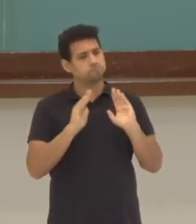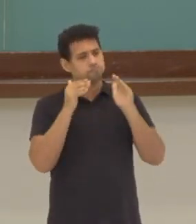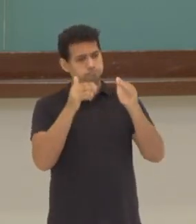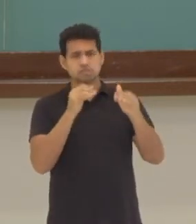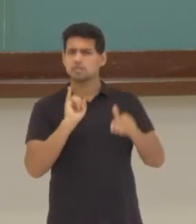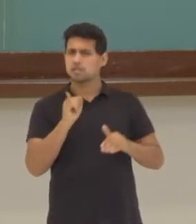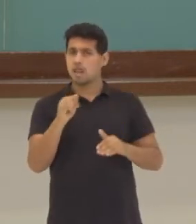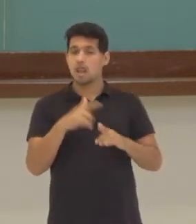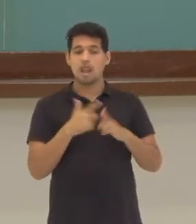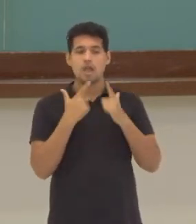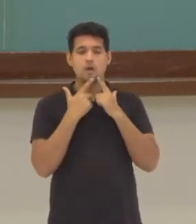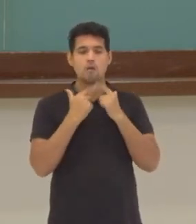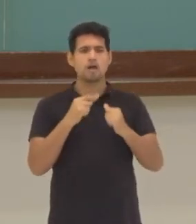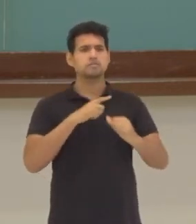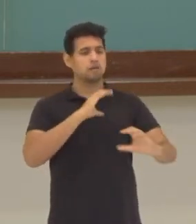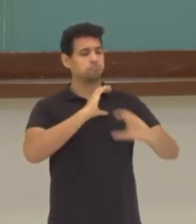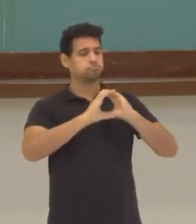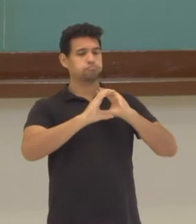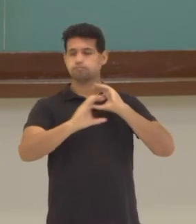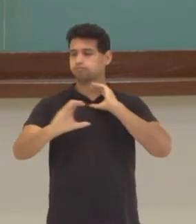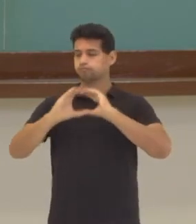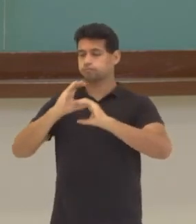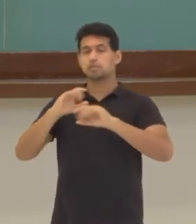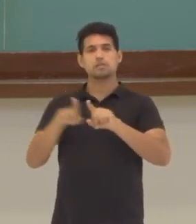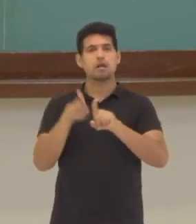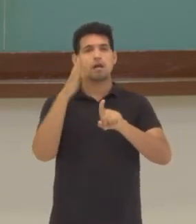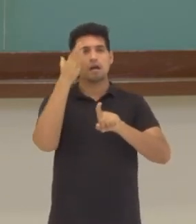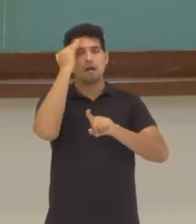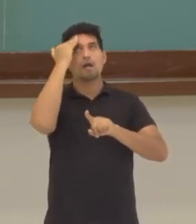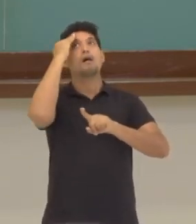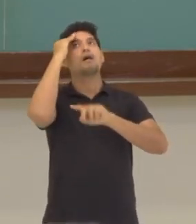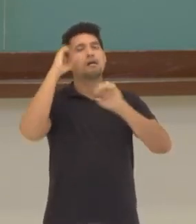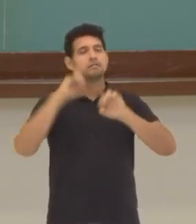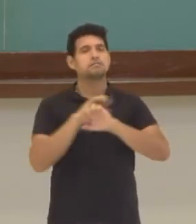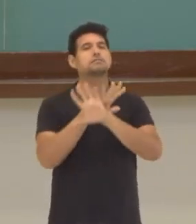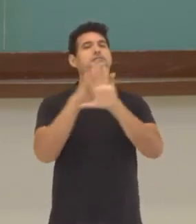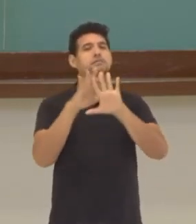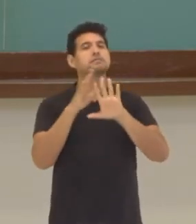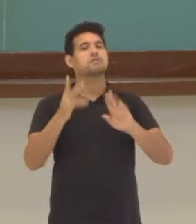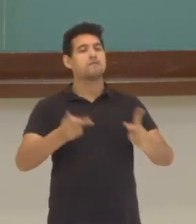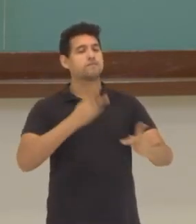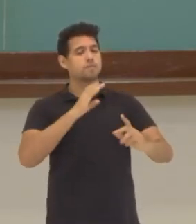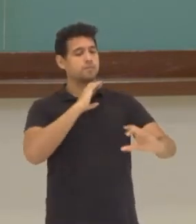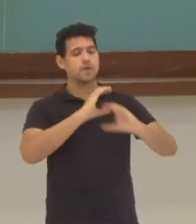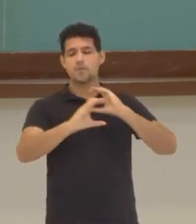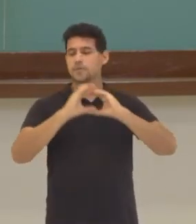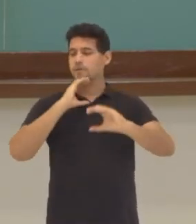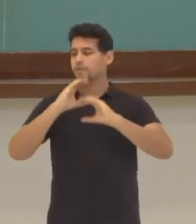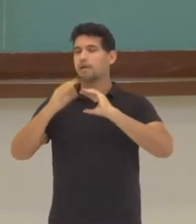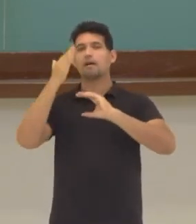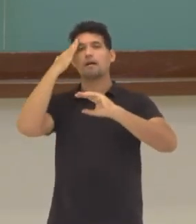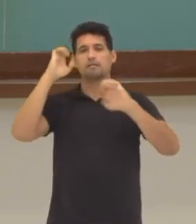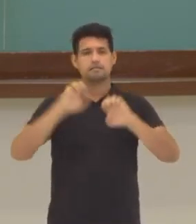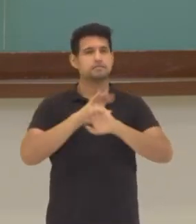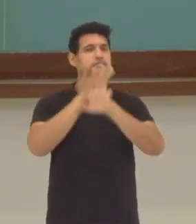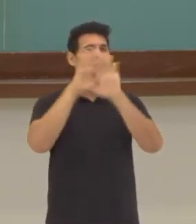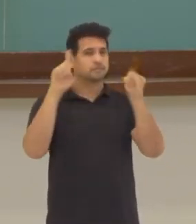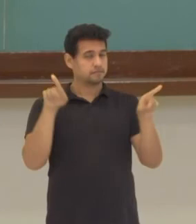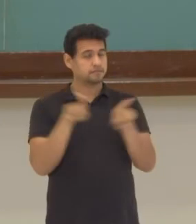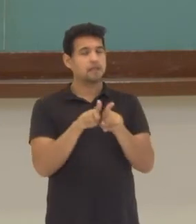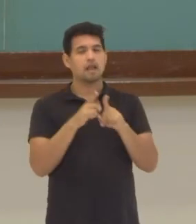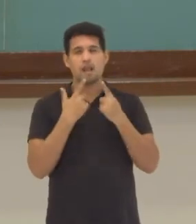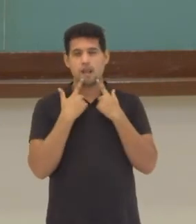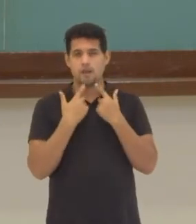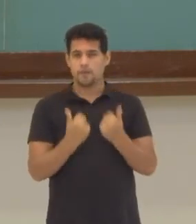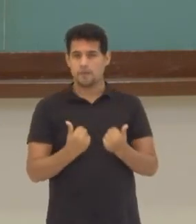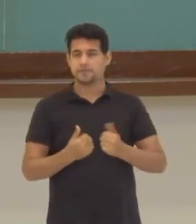linguagem, que é comunicar e que as pessoas entendam aquilo que eu estou comunicando, né? Basicamente é essa a função da